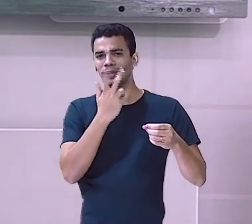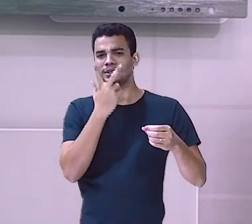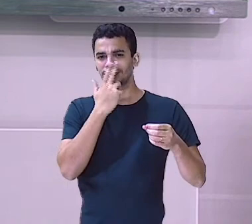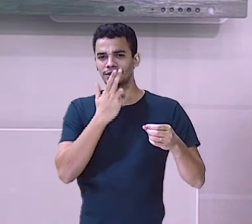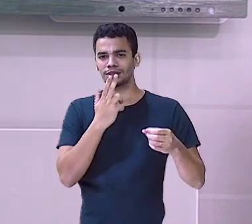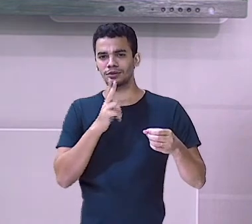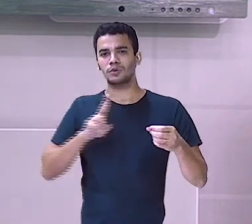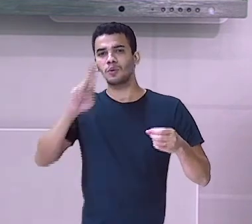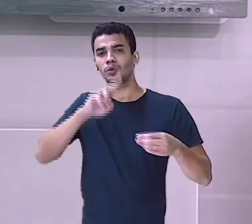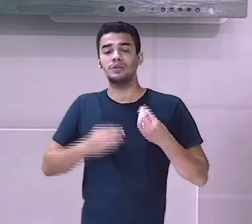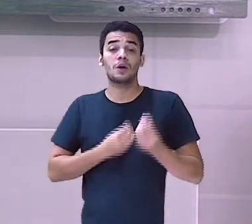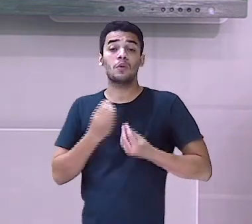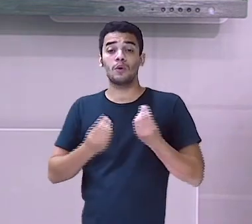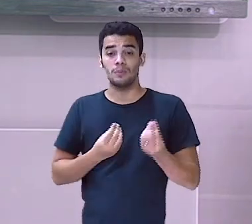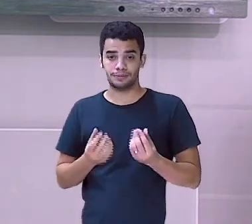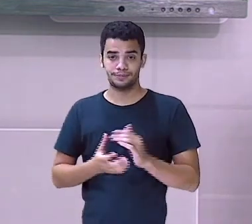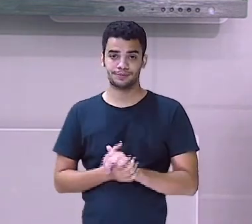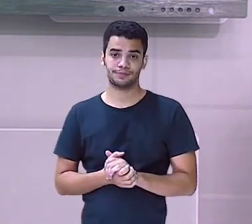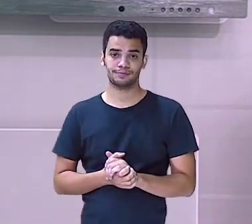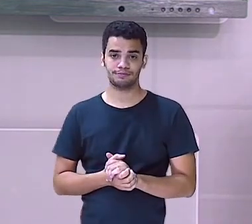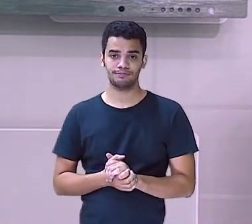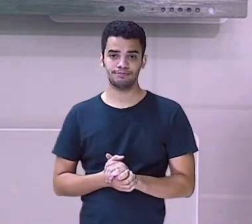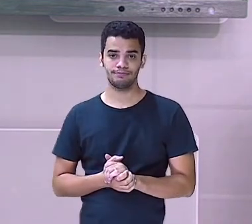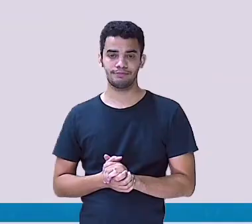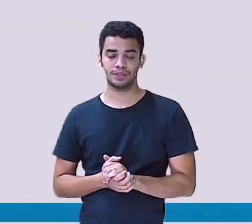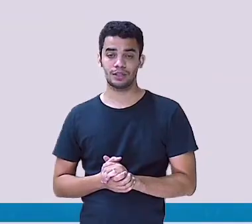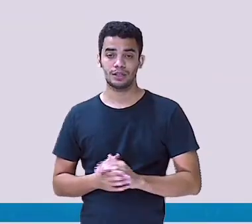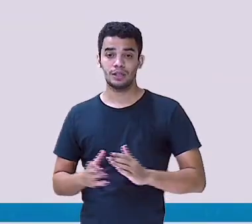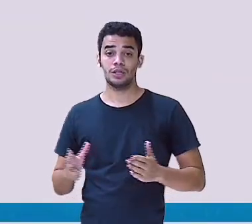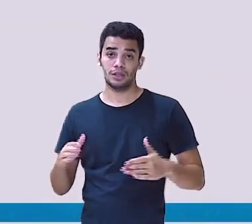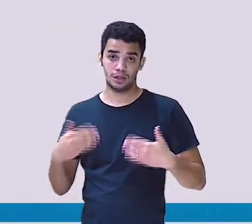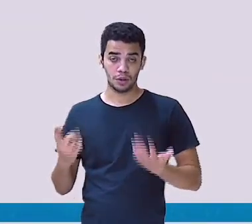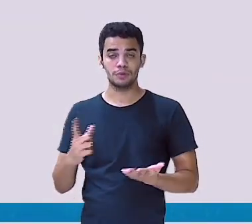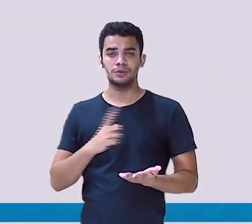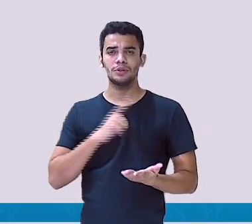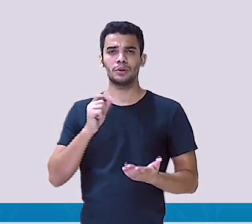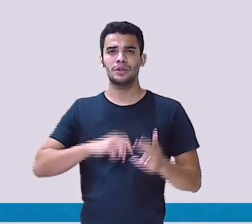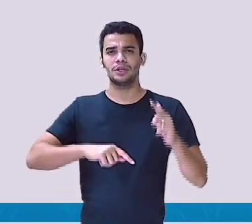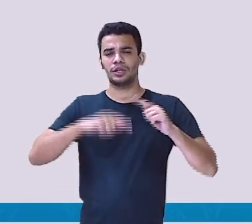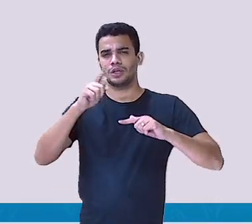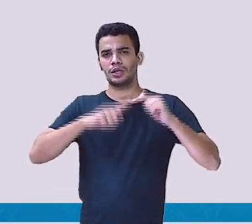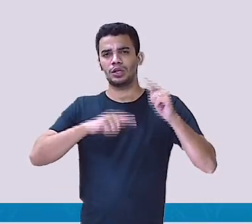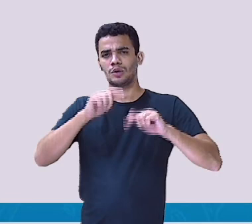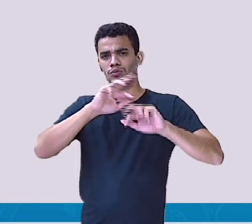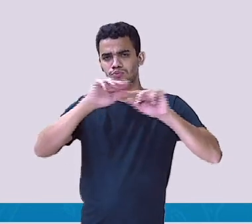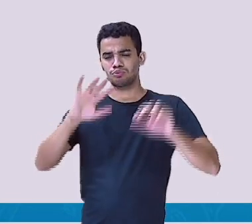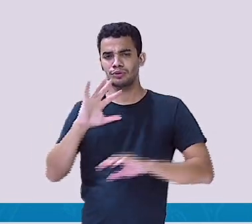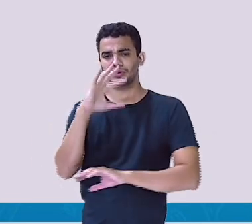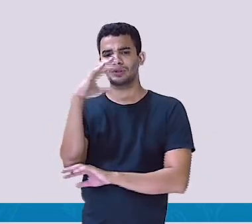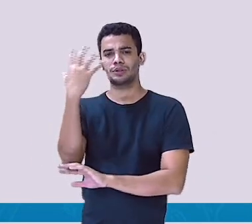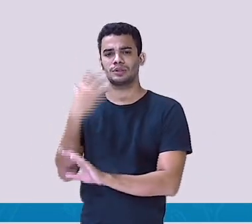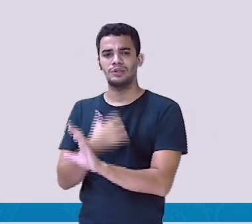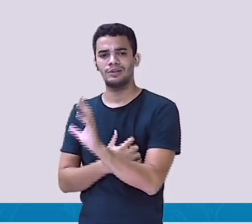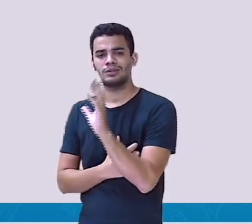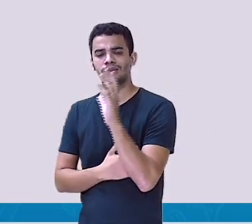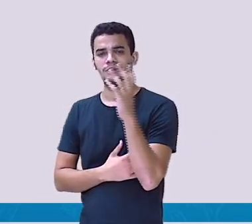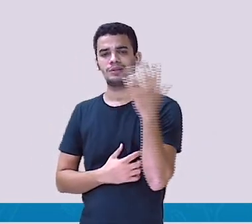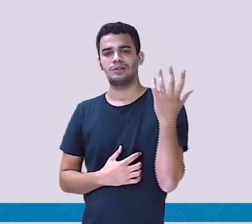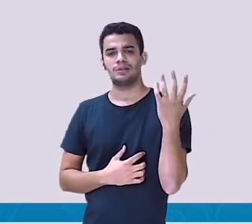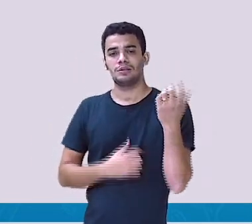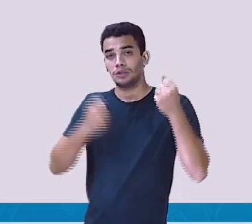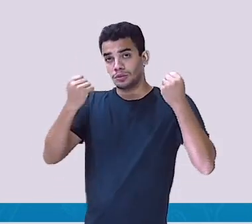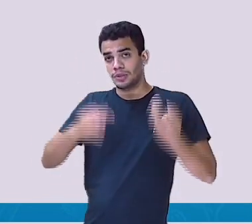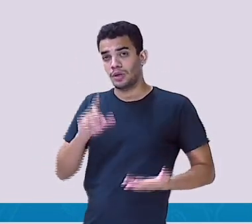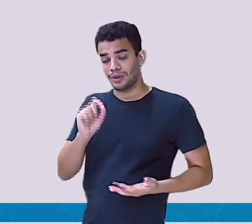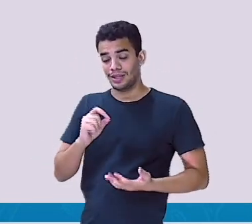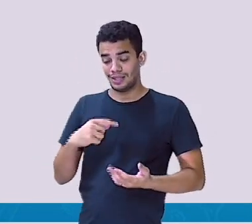a gente tem um recurso natural, falar sobre recurso natural que é muito importante, né? A humanidade supre suas necessidades